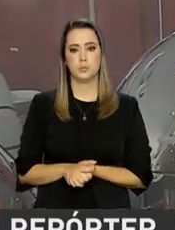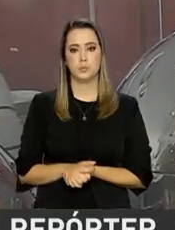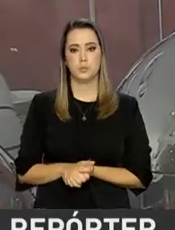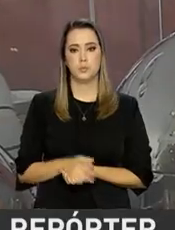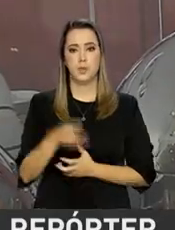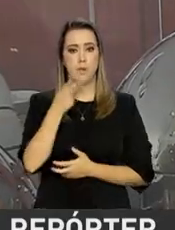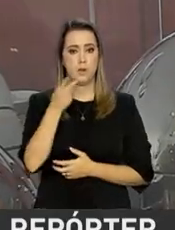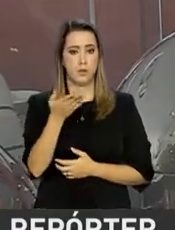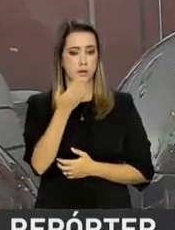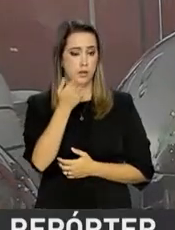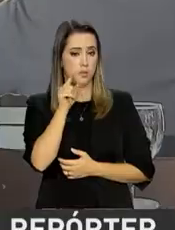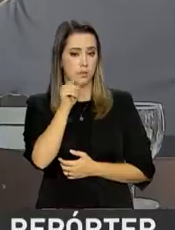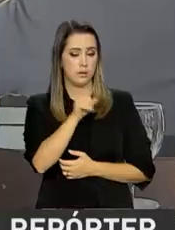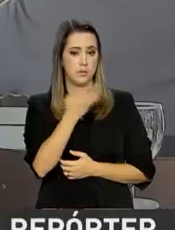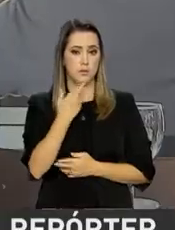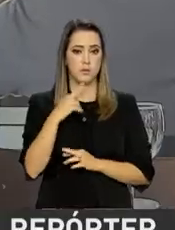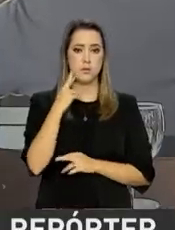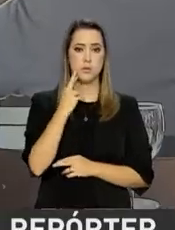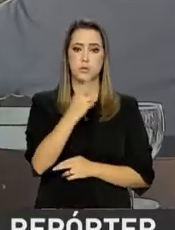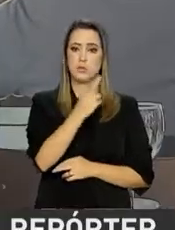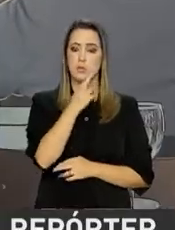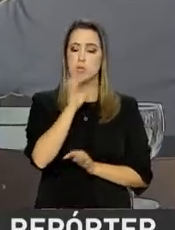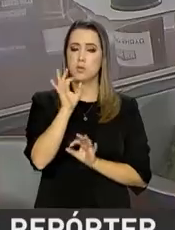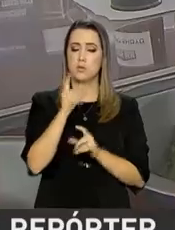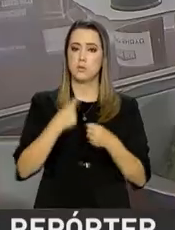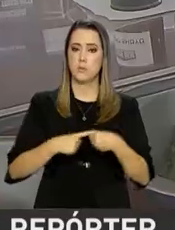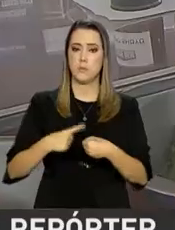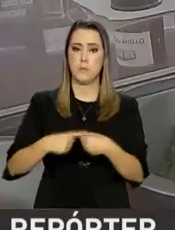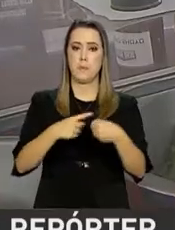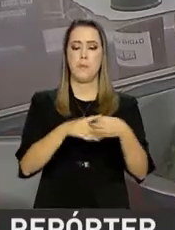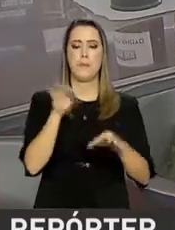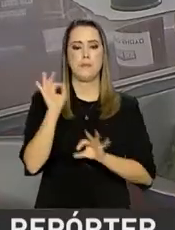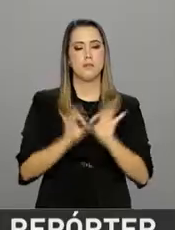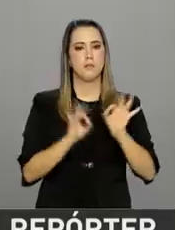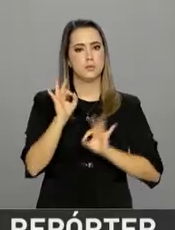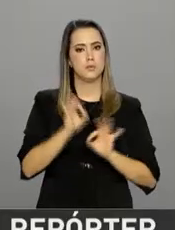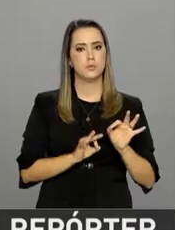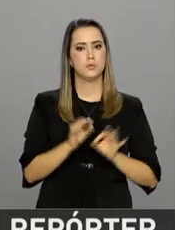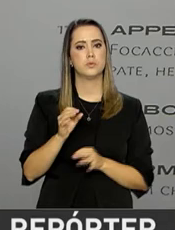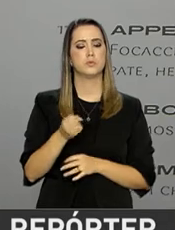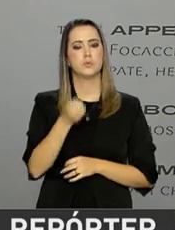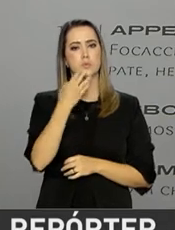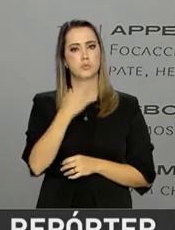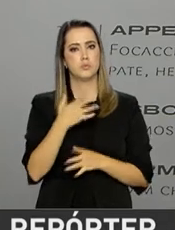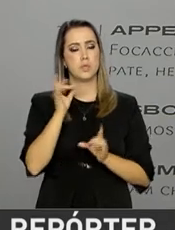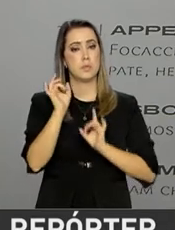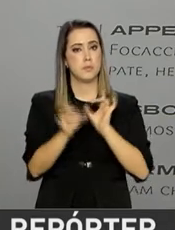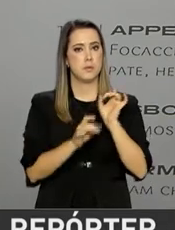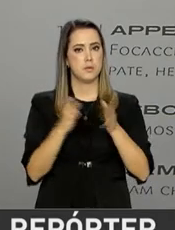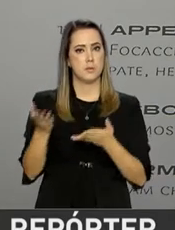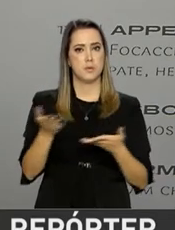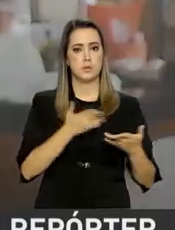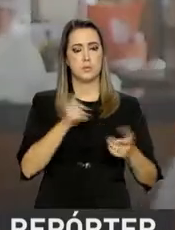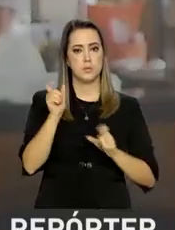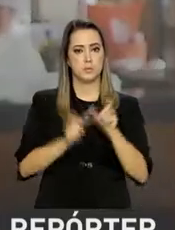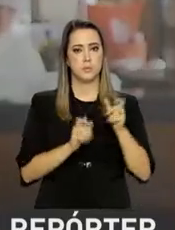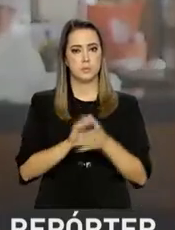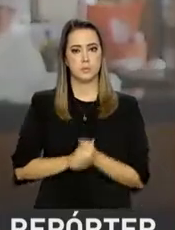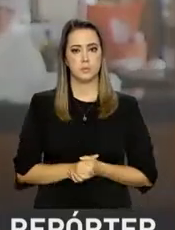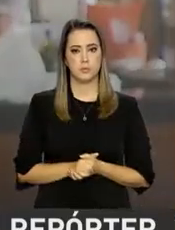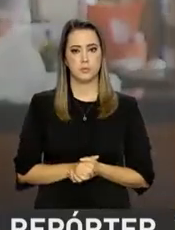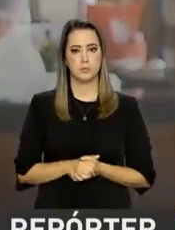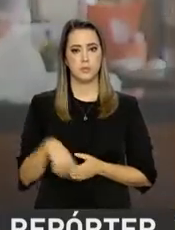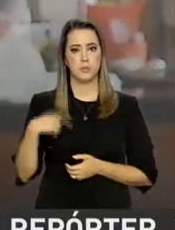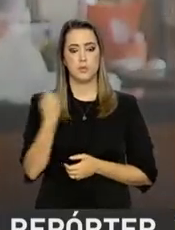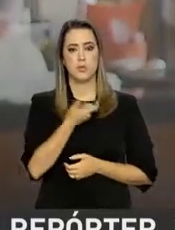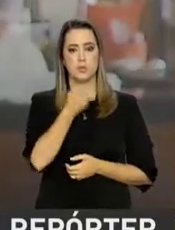falando em alimentação os restaurantes da cidade prepararam um esquema especial para receber os turistas com cardápio